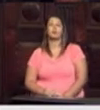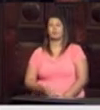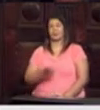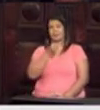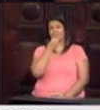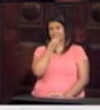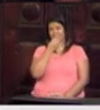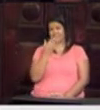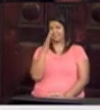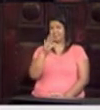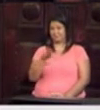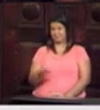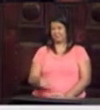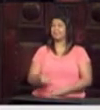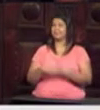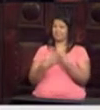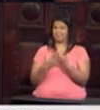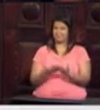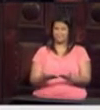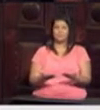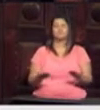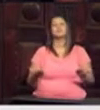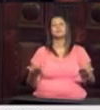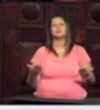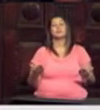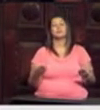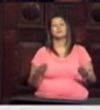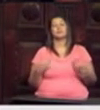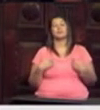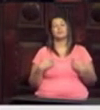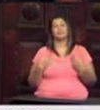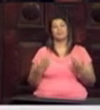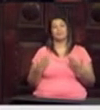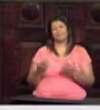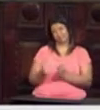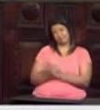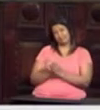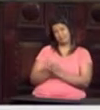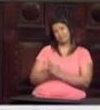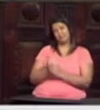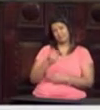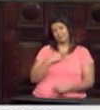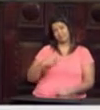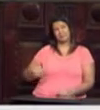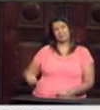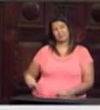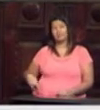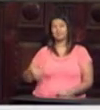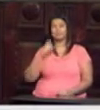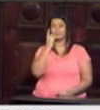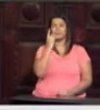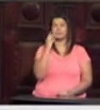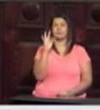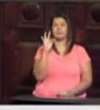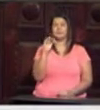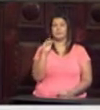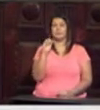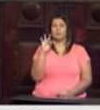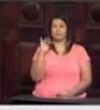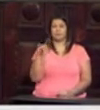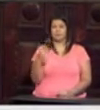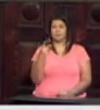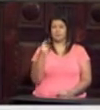Boa tarde a todas e todos. Eu quero cumprimentar a nossa presidente em exercício, deputada Fatinha,